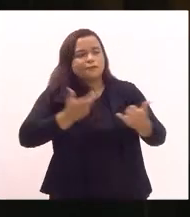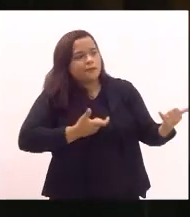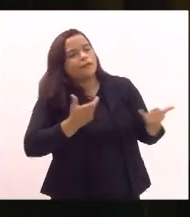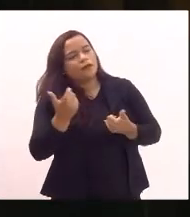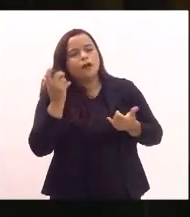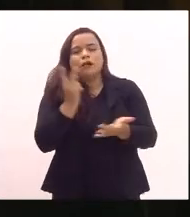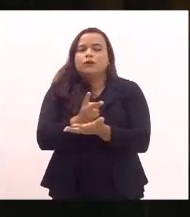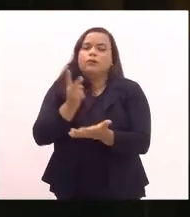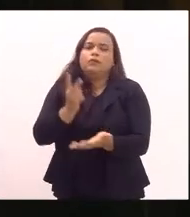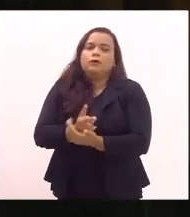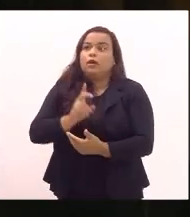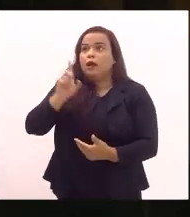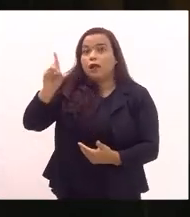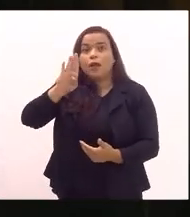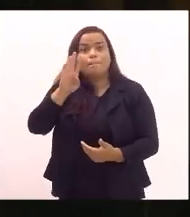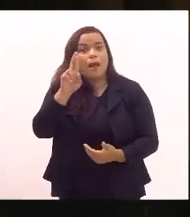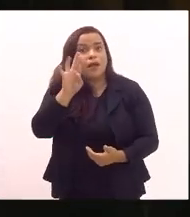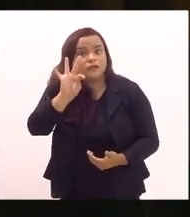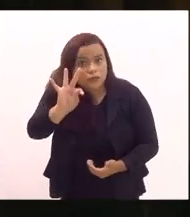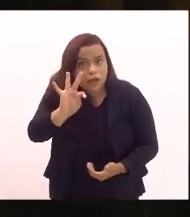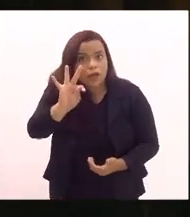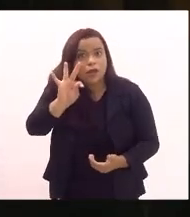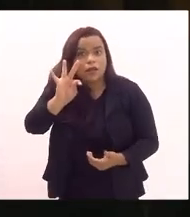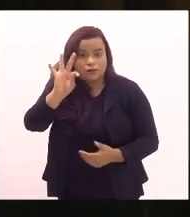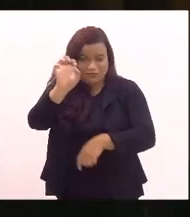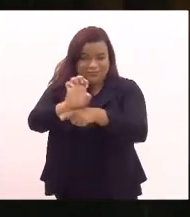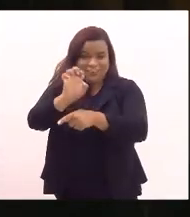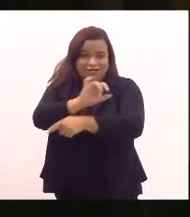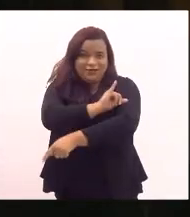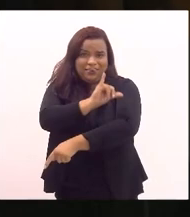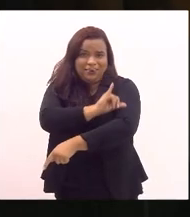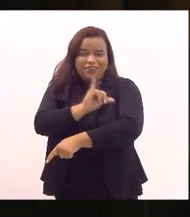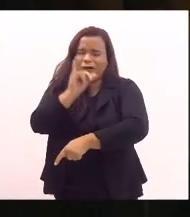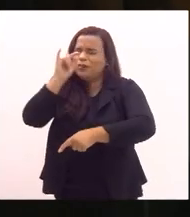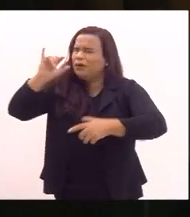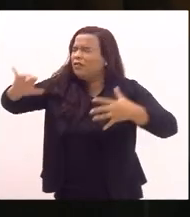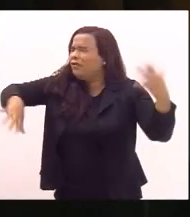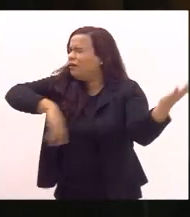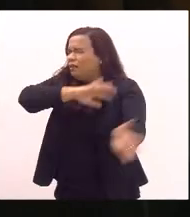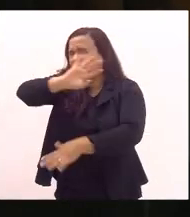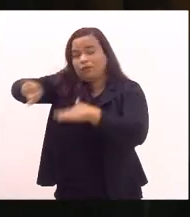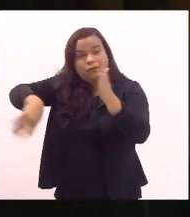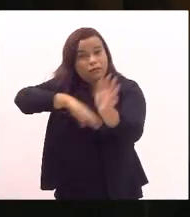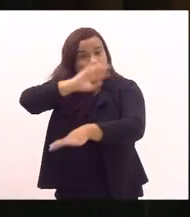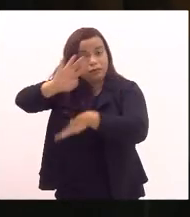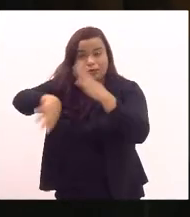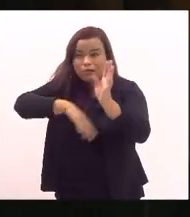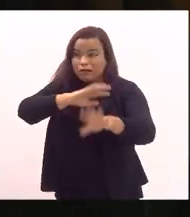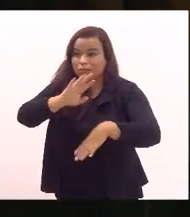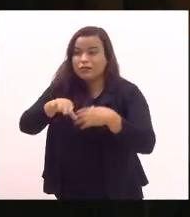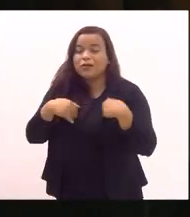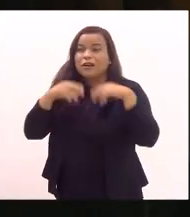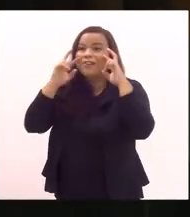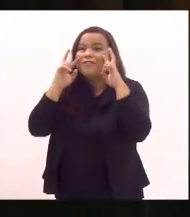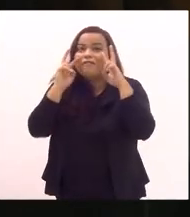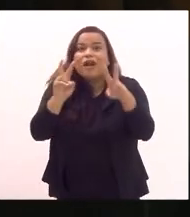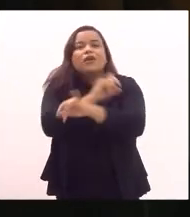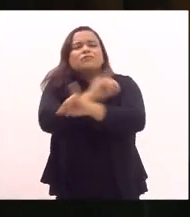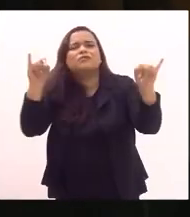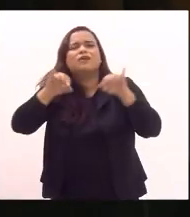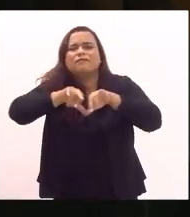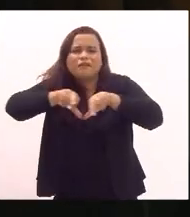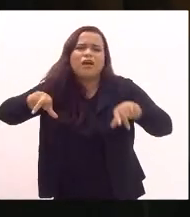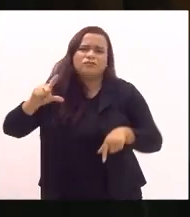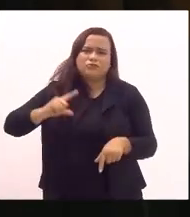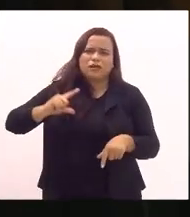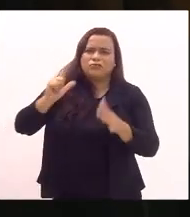os brts do nosso estado tem sido um caos e a basta você ver os noticiários